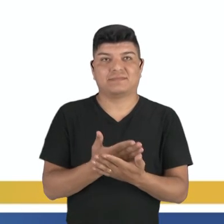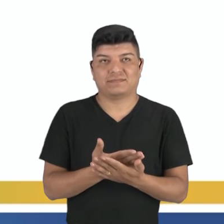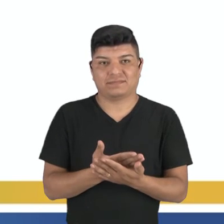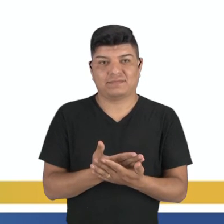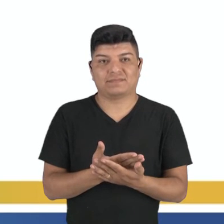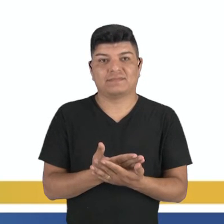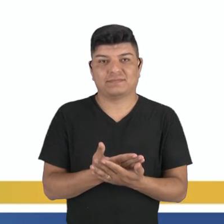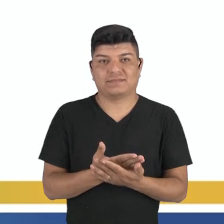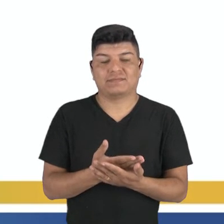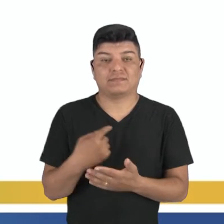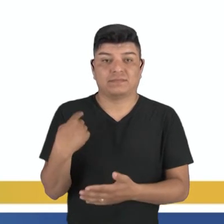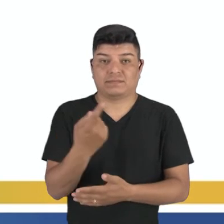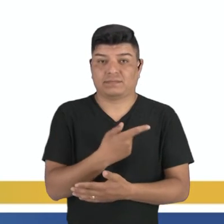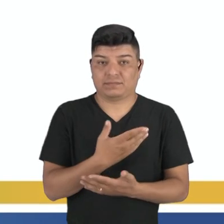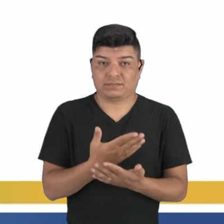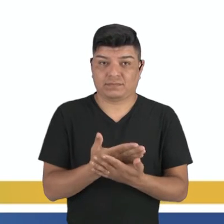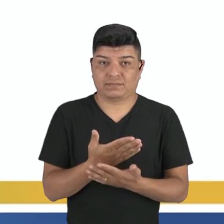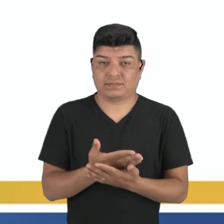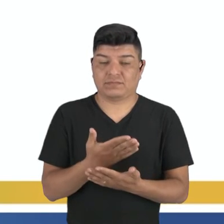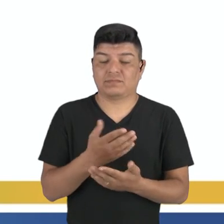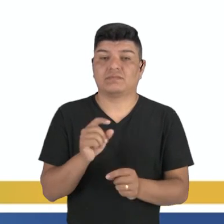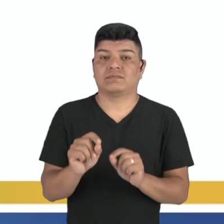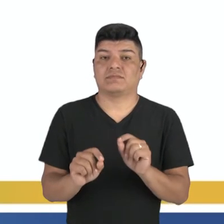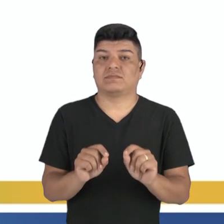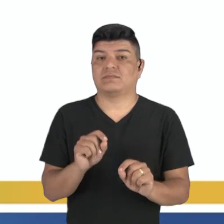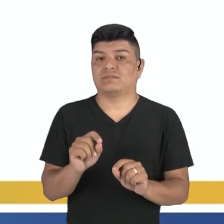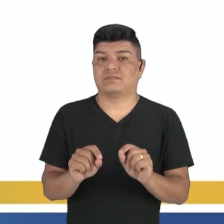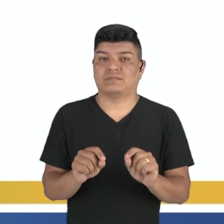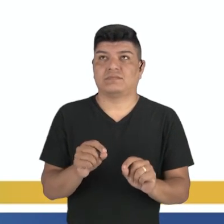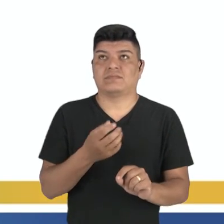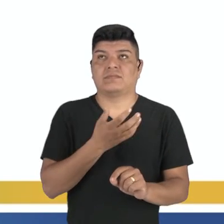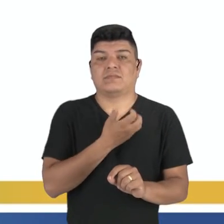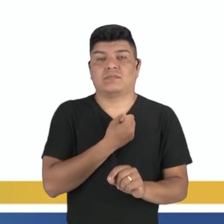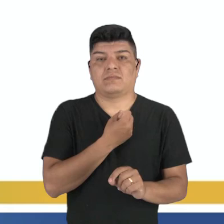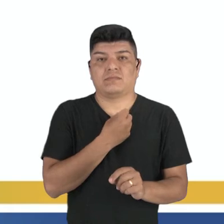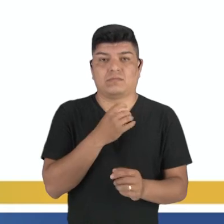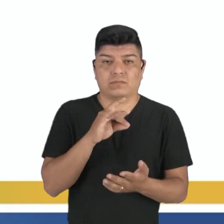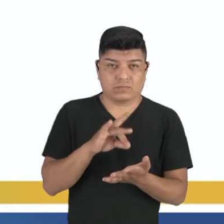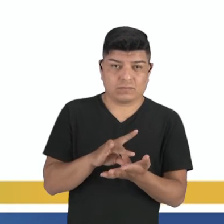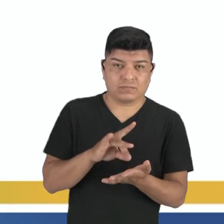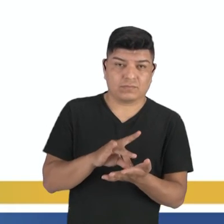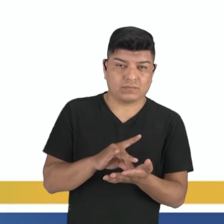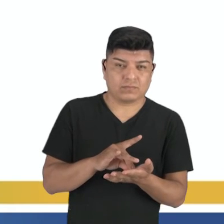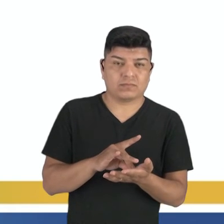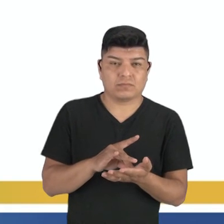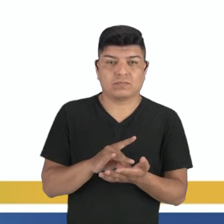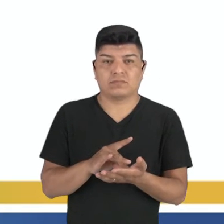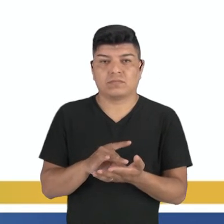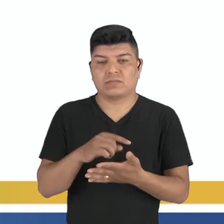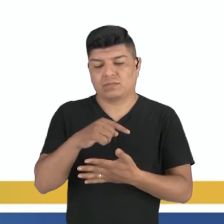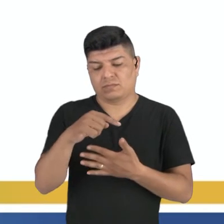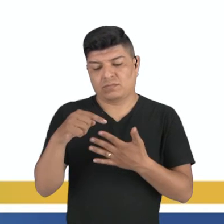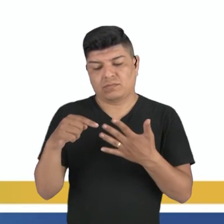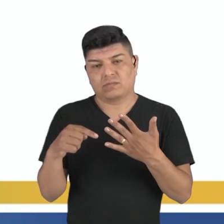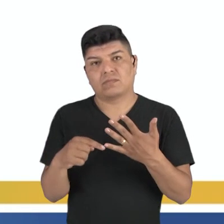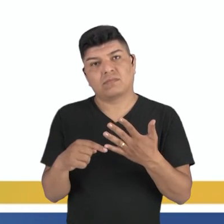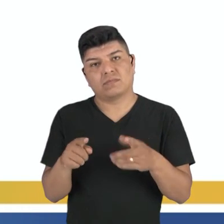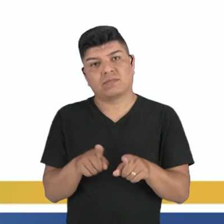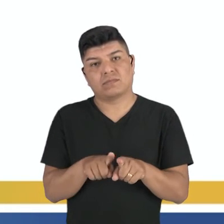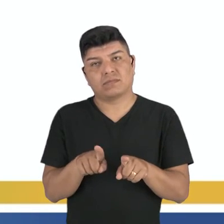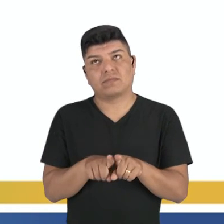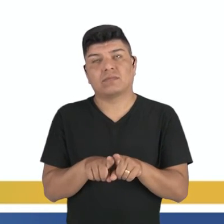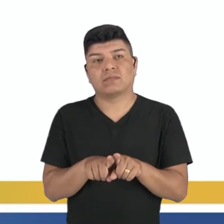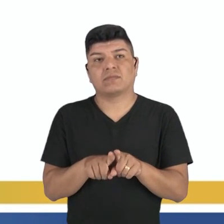aqui, né? Em nossa aula, nós estudamos sobre os números reais, certo? Suas propriedades